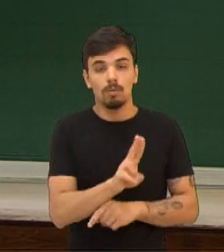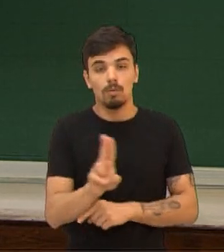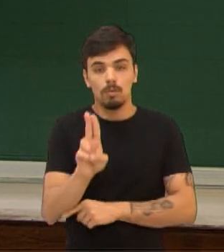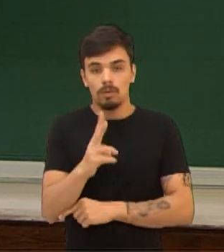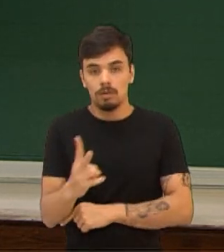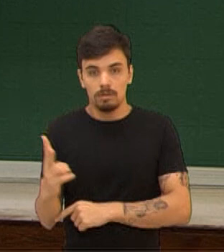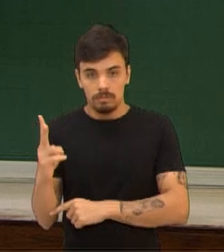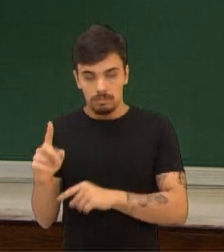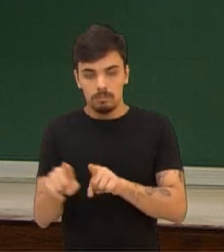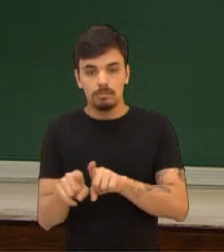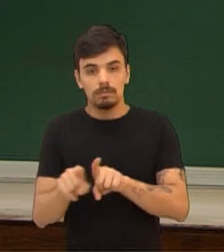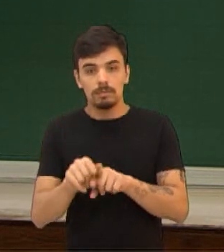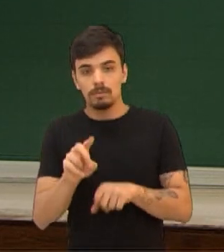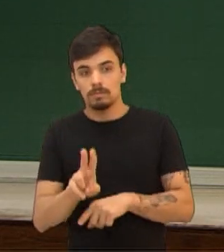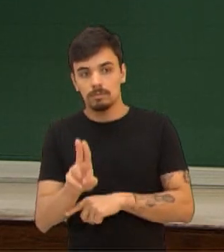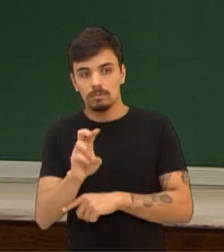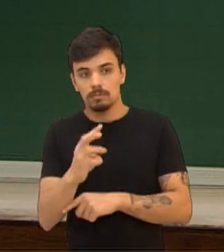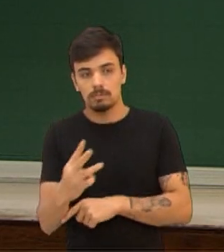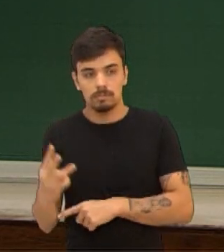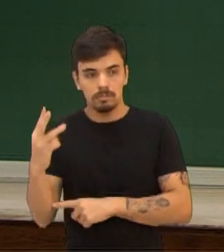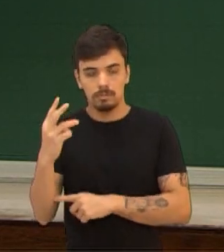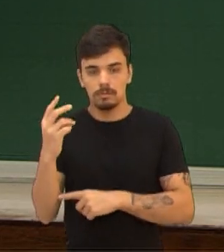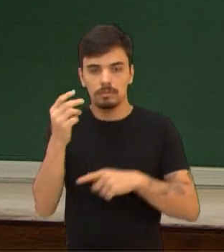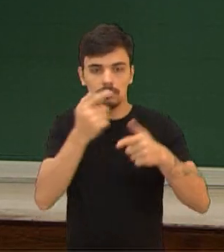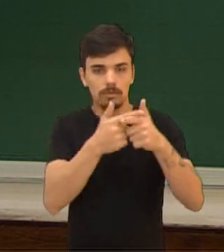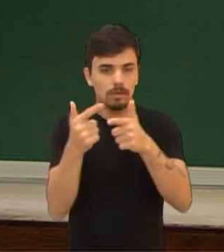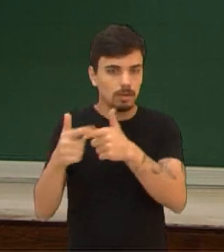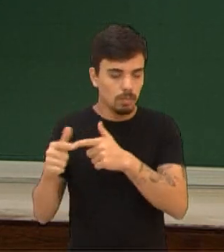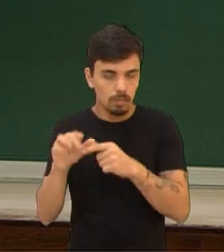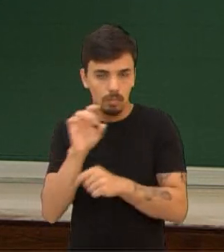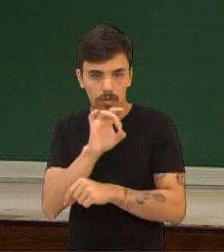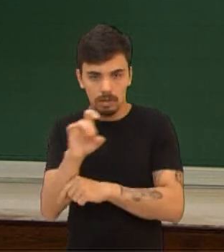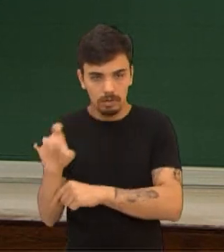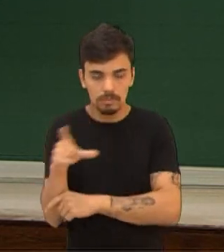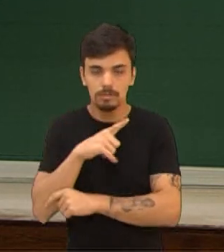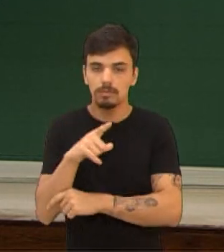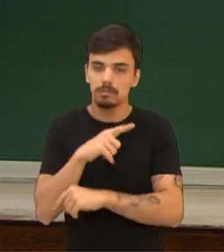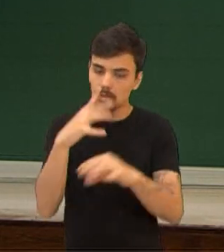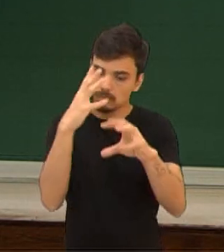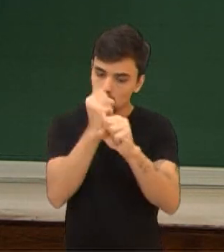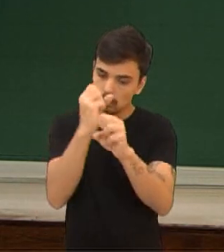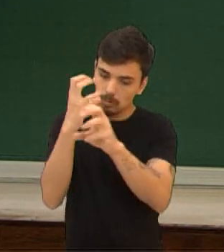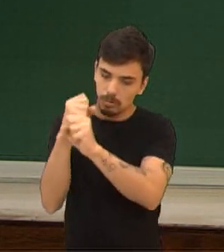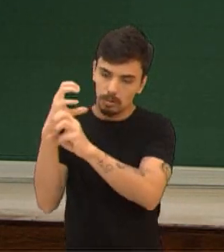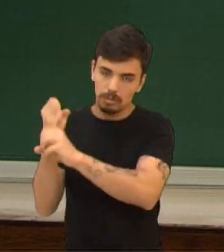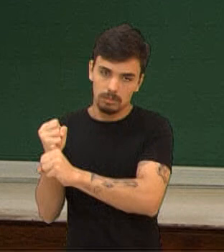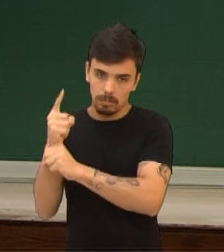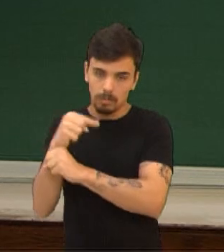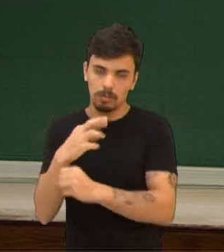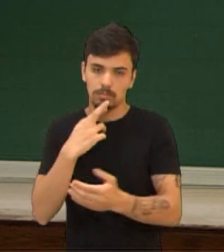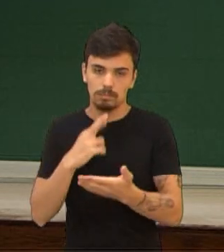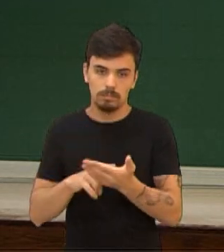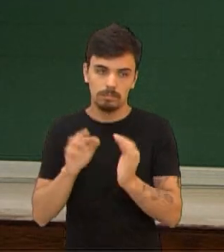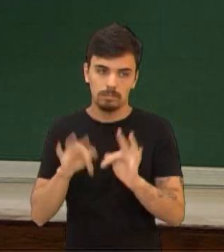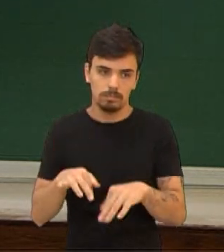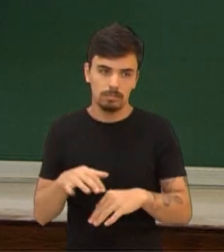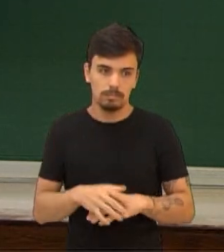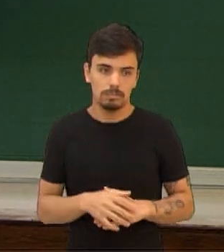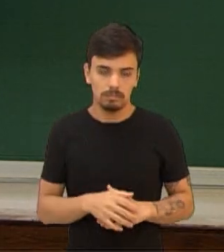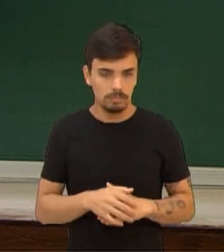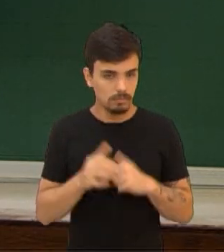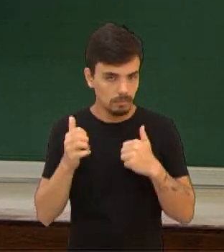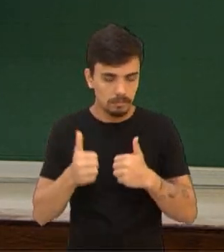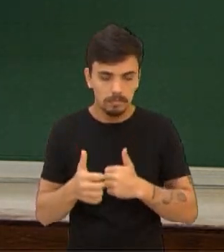tensão no capacitor 3. Se dividiu para cada um. Então, eu tenho a soma das tensões é igual à tensão UAD, que é a tensão da